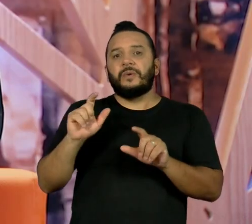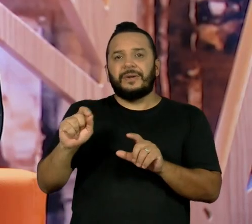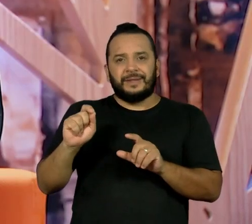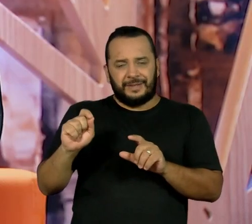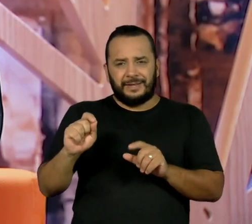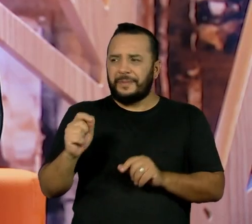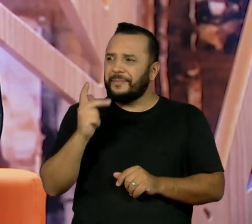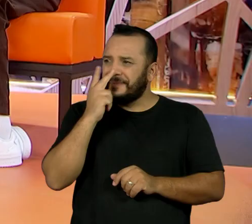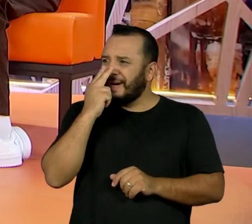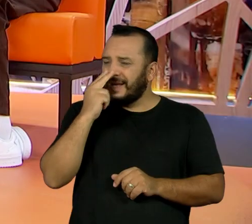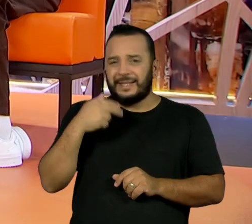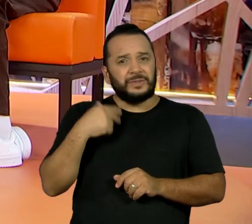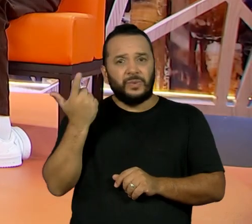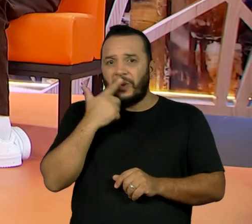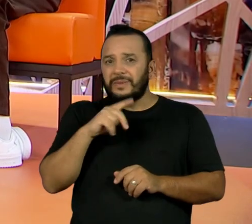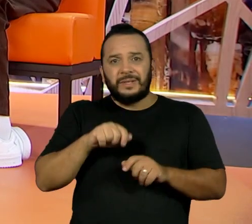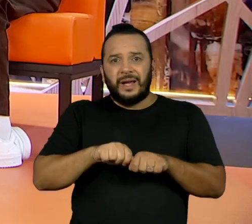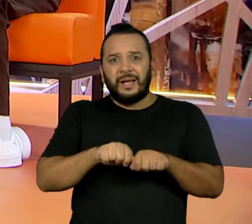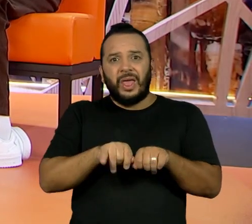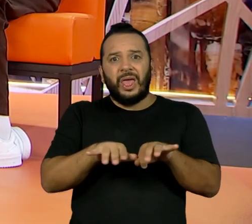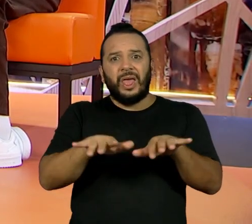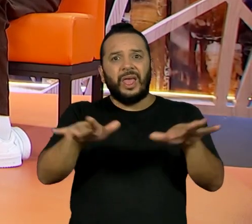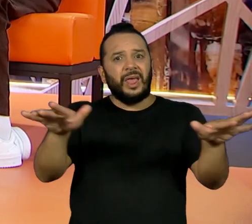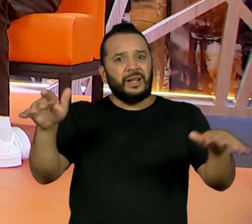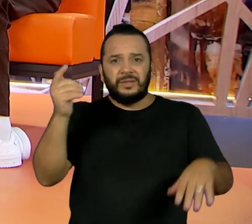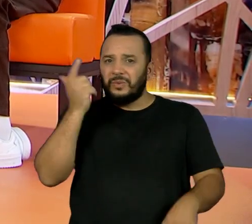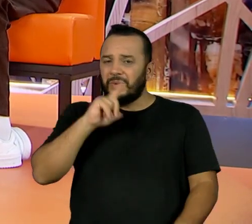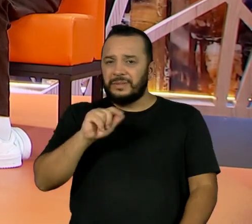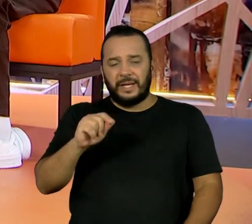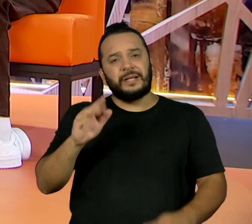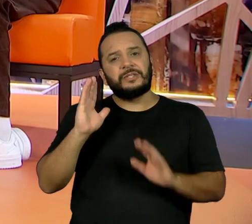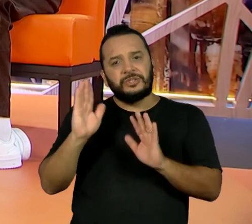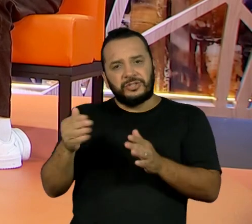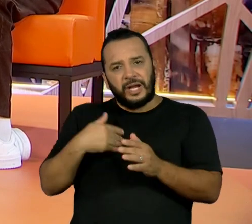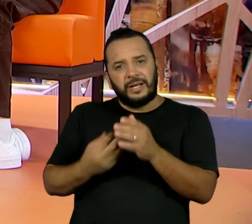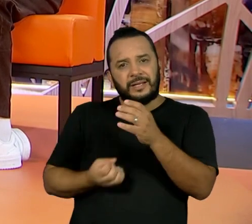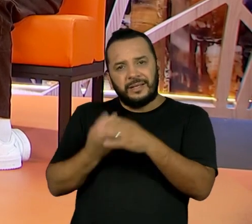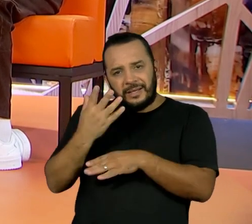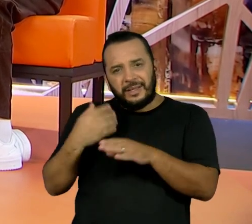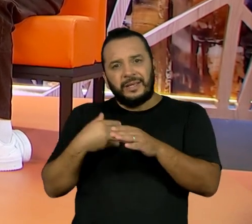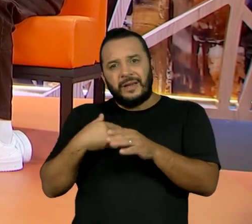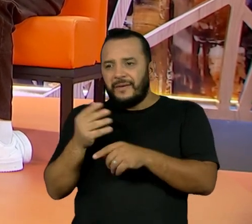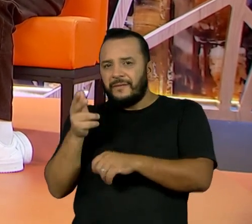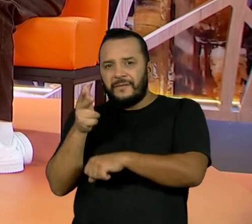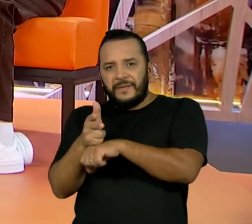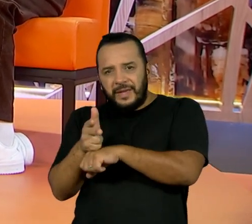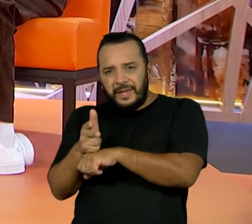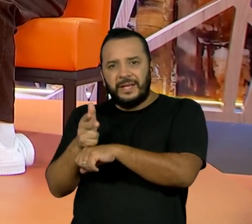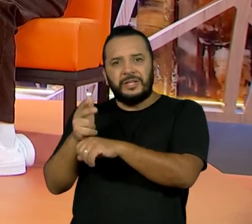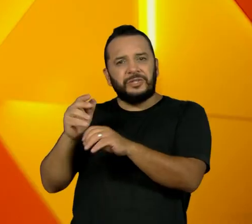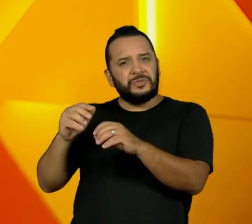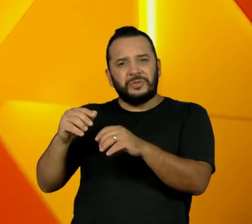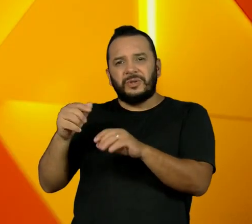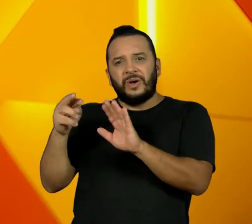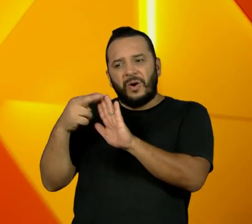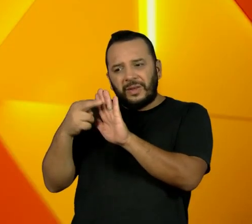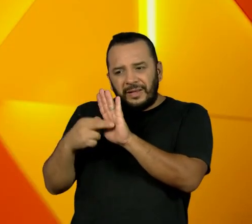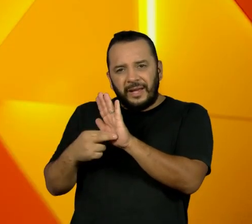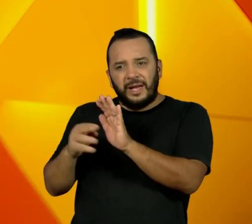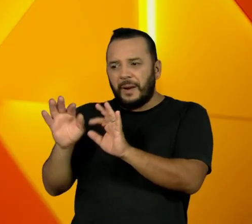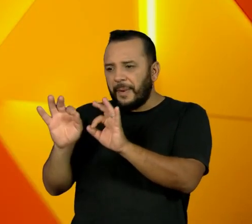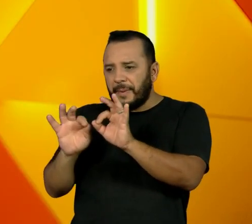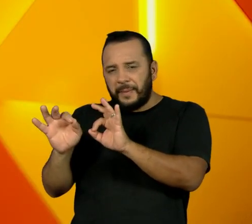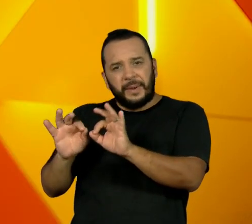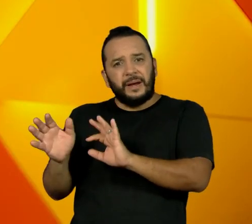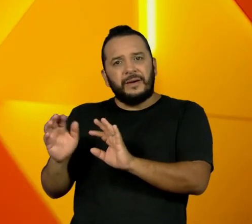engajamento. Existe todo um cuidado para criar o conteúdo, né? Um estudo de roteiro, um aprofundamento, e aí, no fim das contas, o vídeo por vezes não é entregue